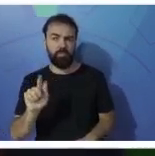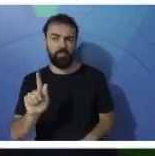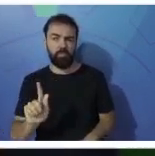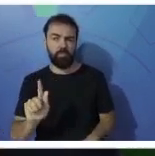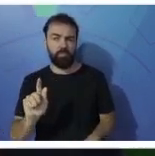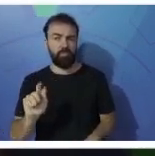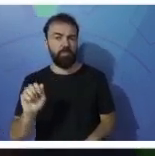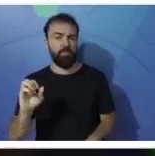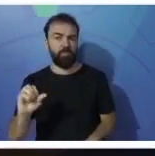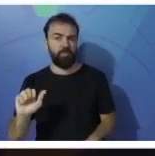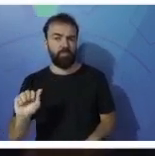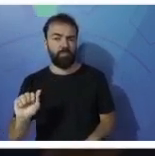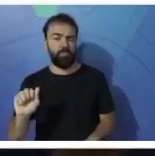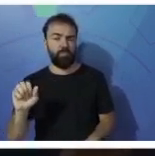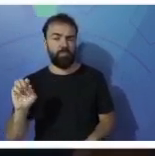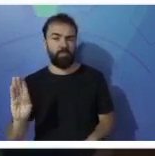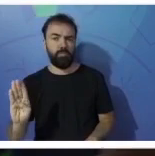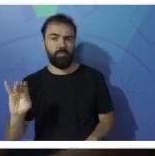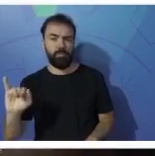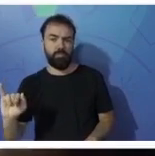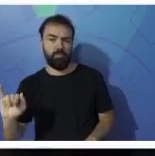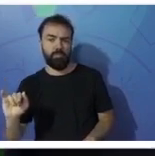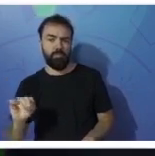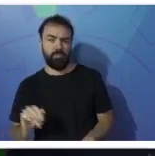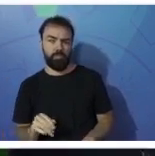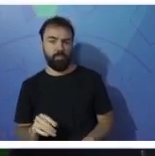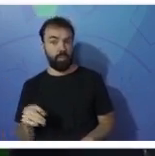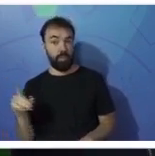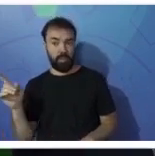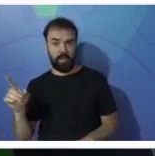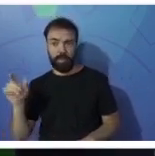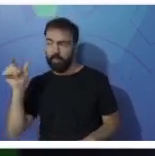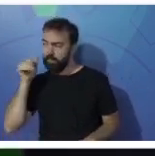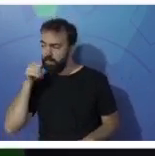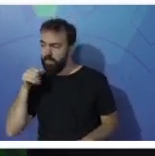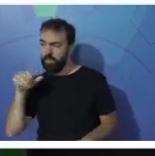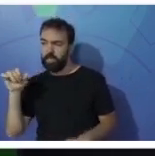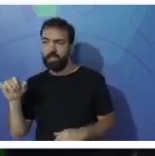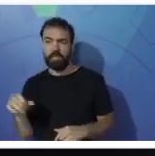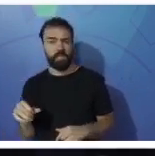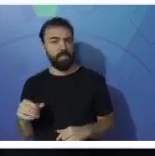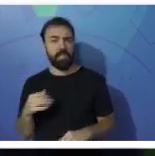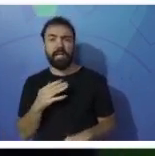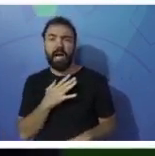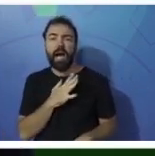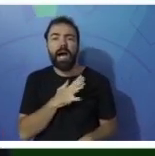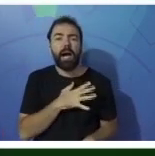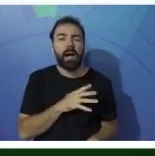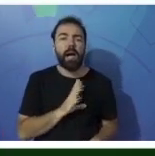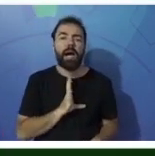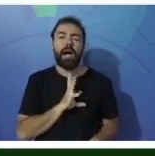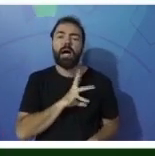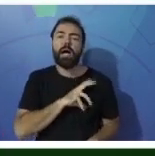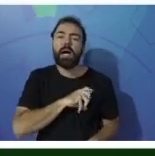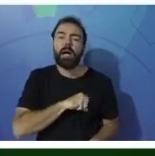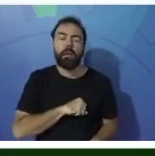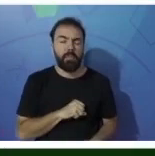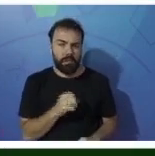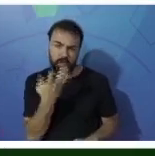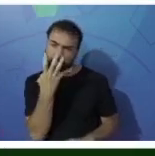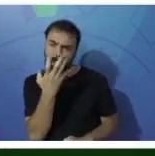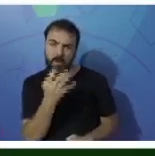é louca por cachorrinhos. Acompanharam a estrutura de uma carta? Local,